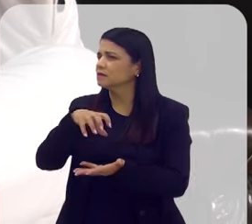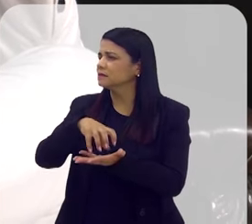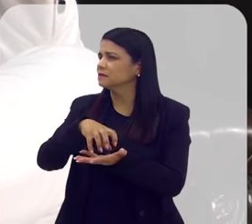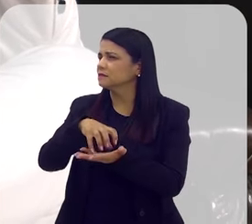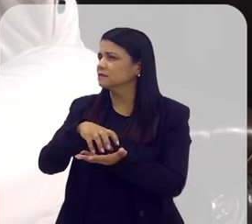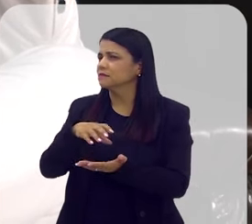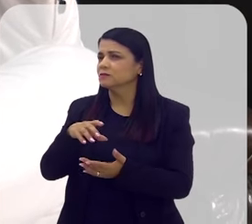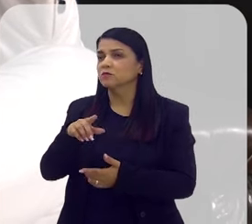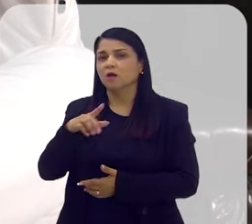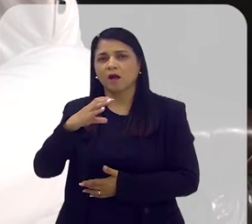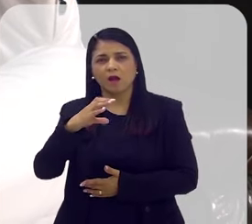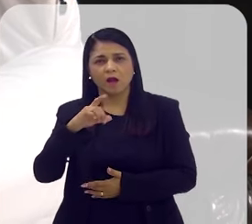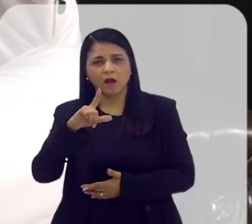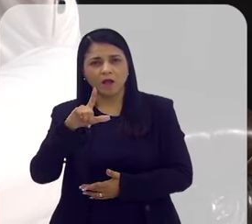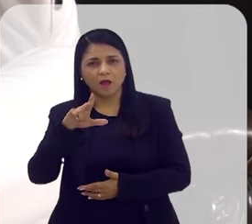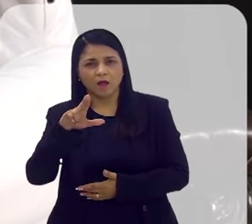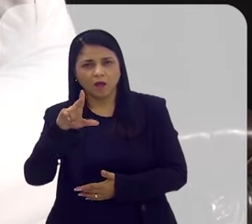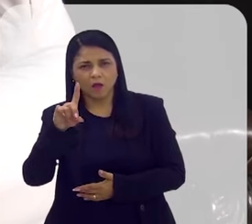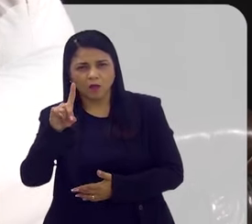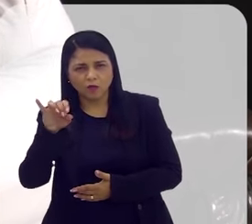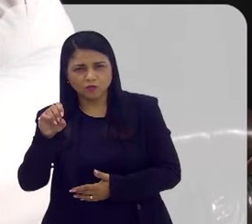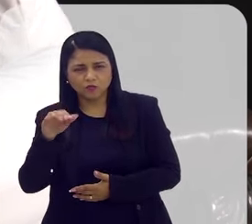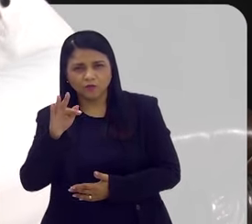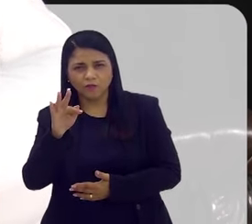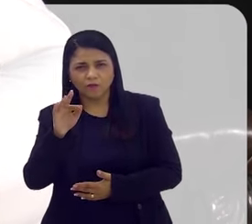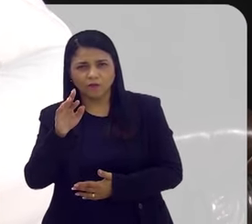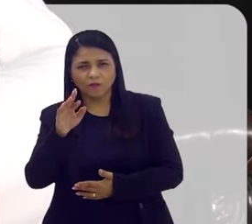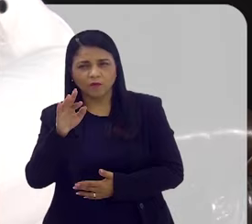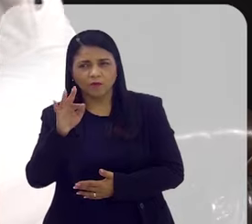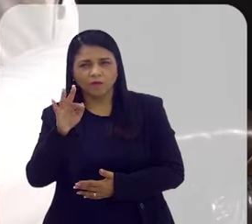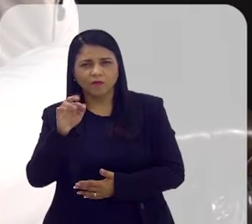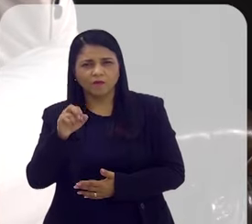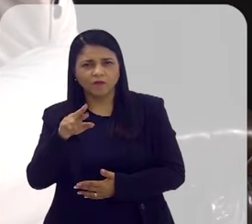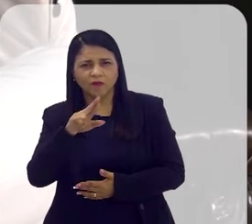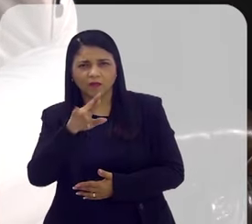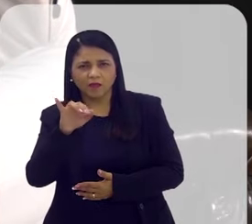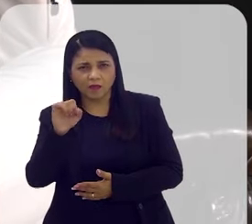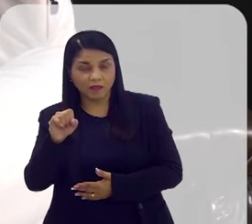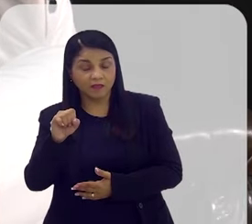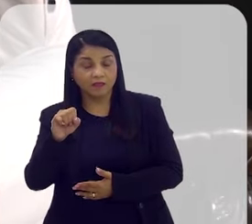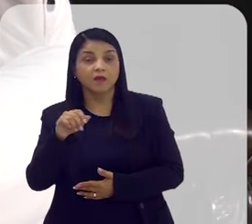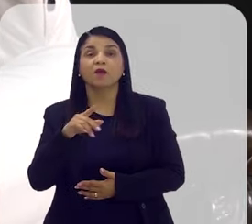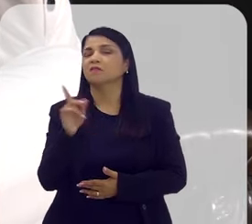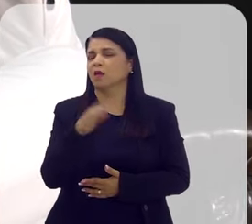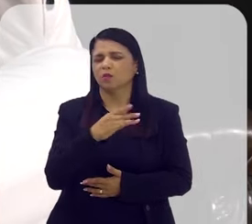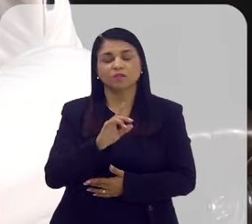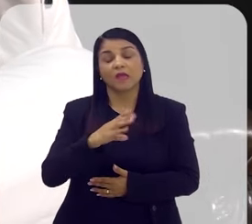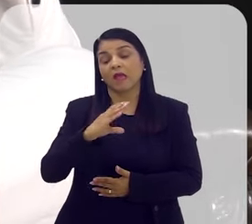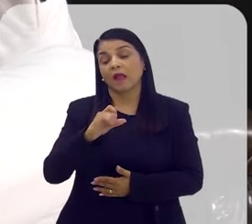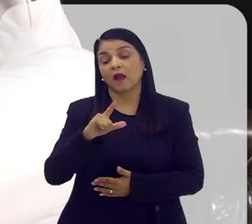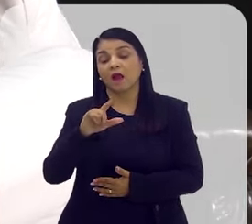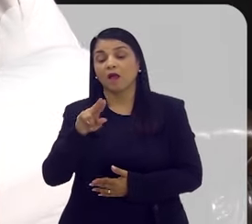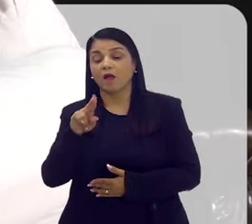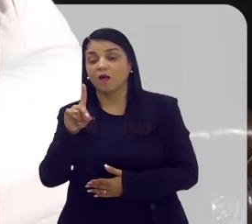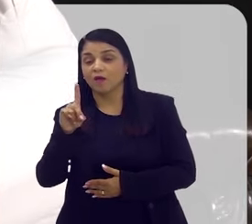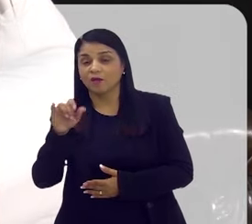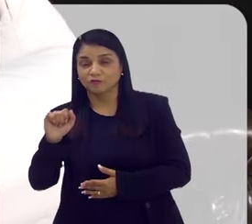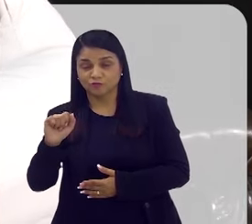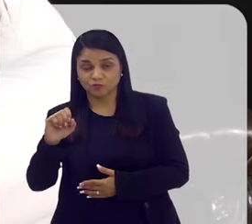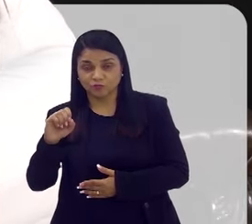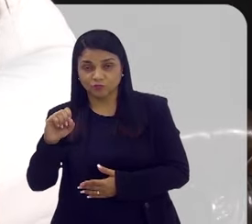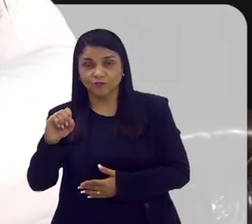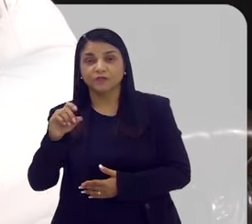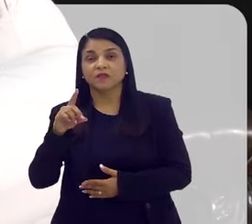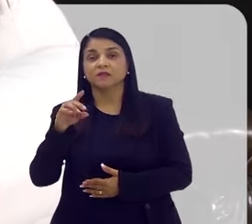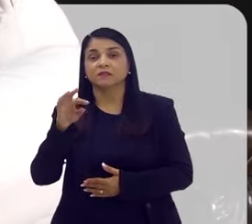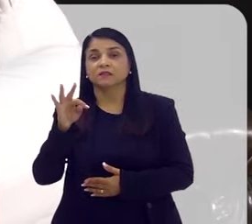da Central? Cláudio, o Cláudio, é Cláudio Ferreira ou Teixeira? Cláudio Teixeira. Cláudio